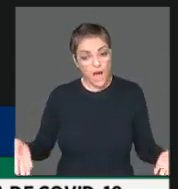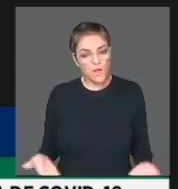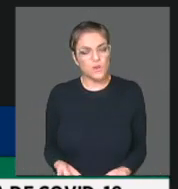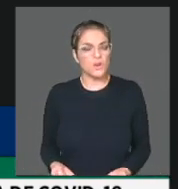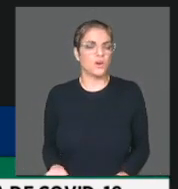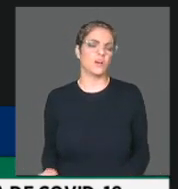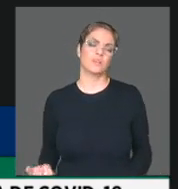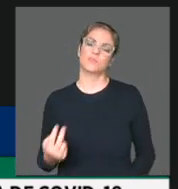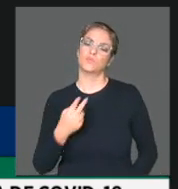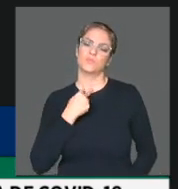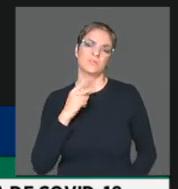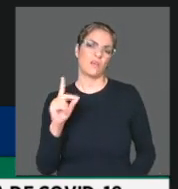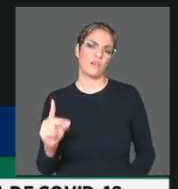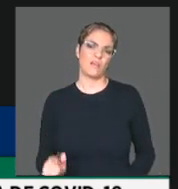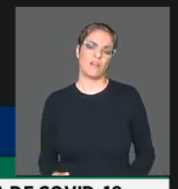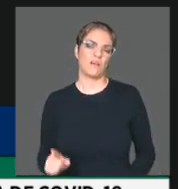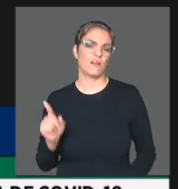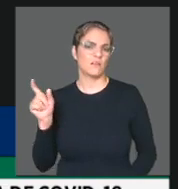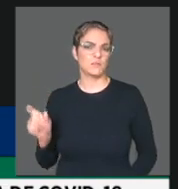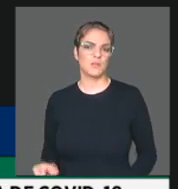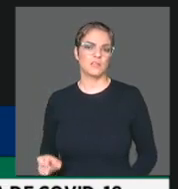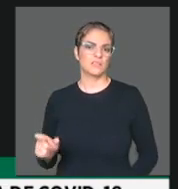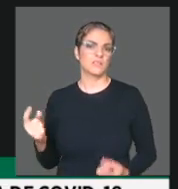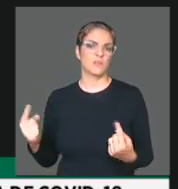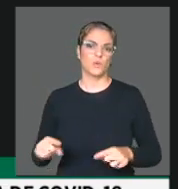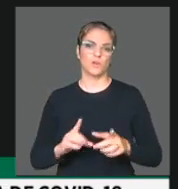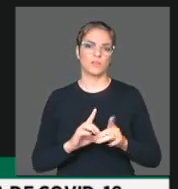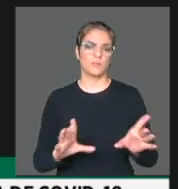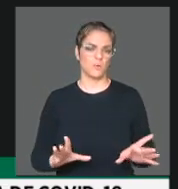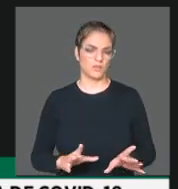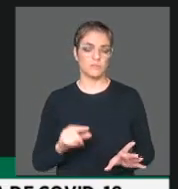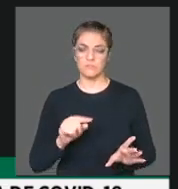ter um presidente que ameaça a democracia. Viva a